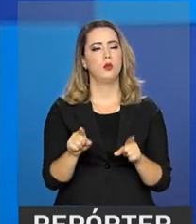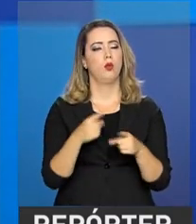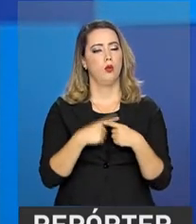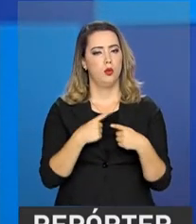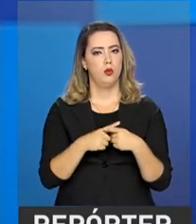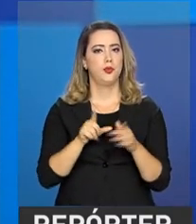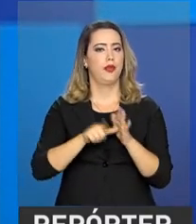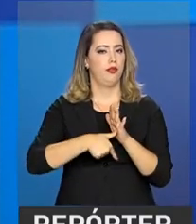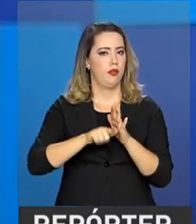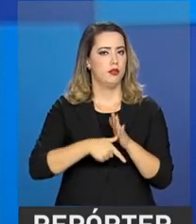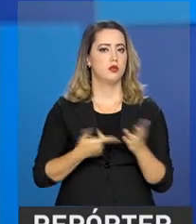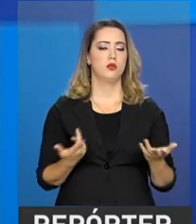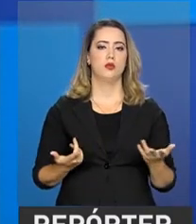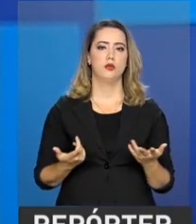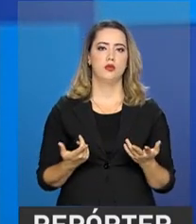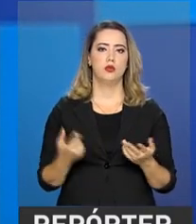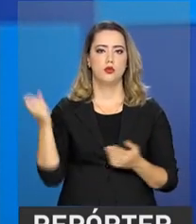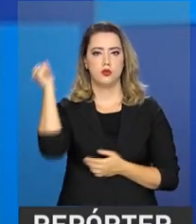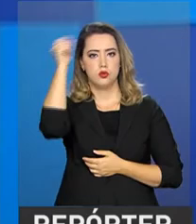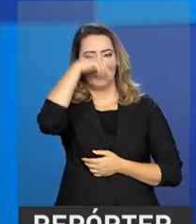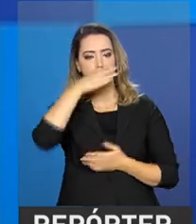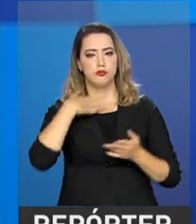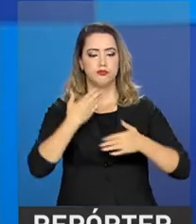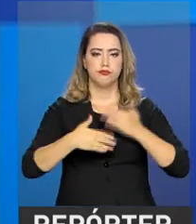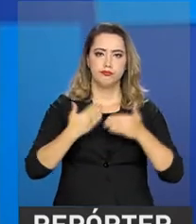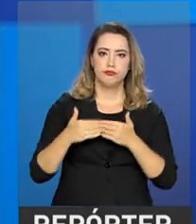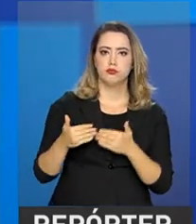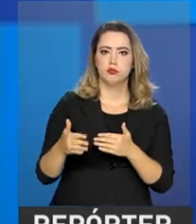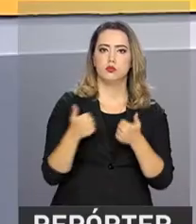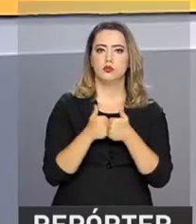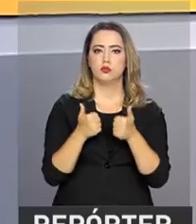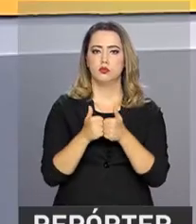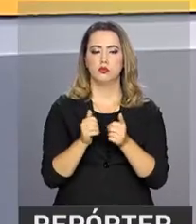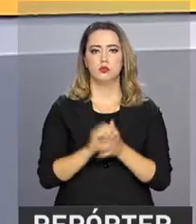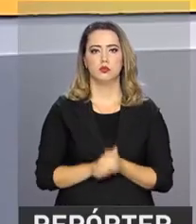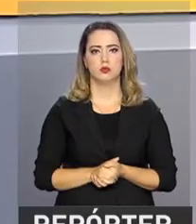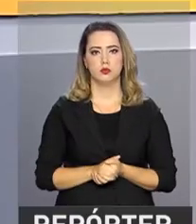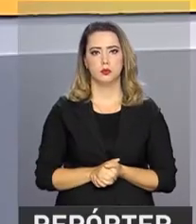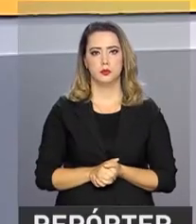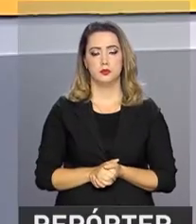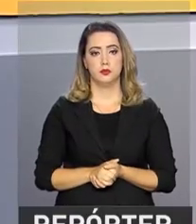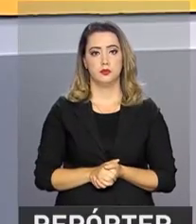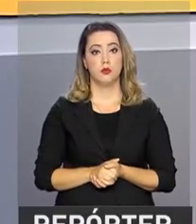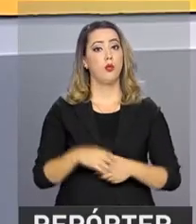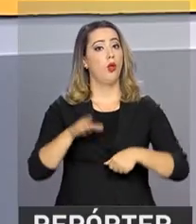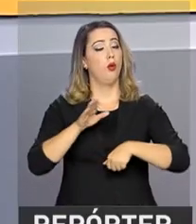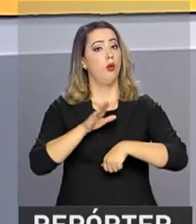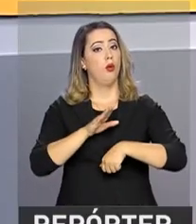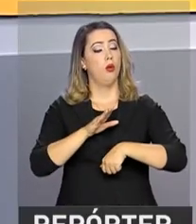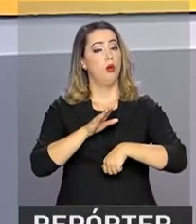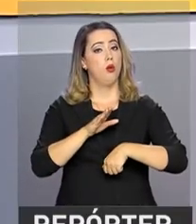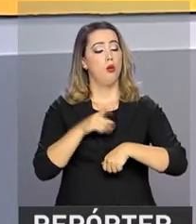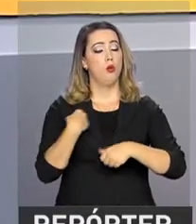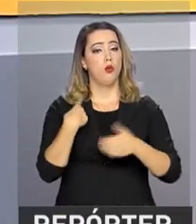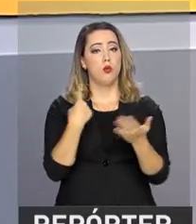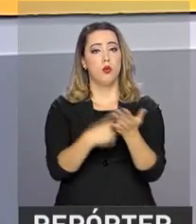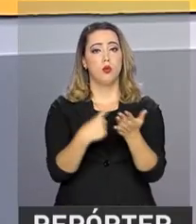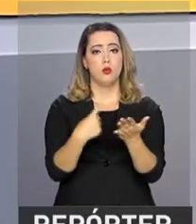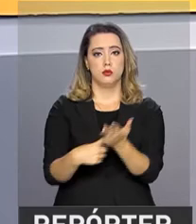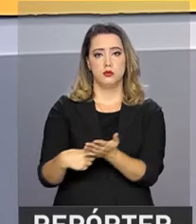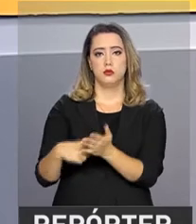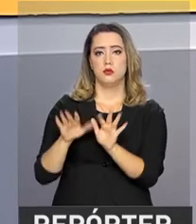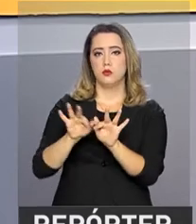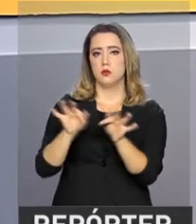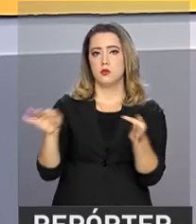por conta de um atraso por conta de dificuldades e de condução o agendamento para adesão ao simples nacional